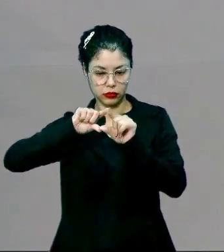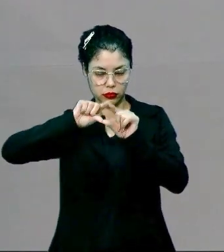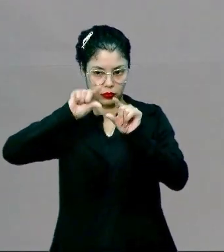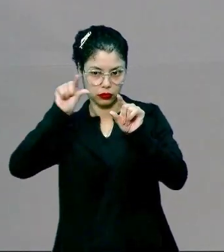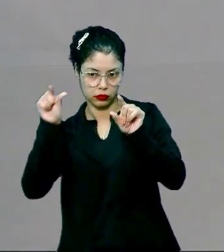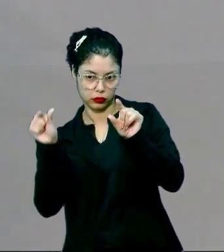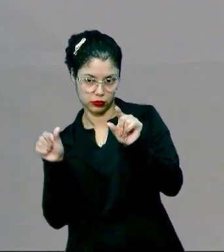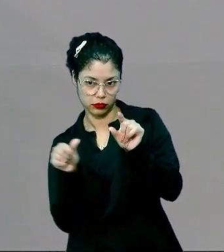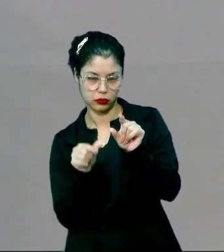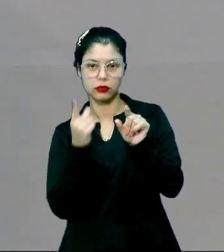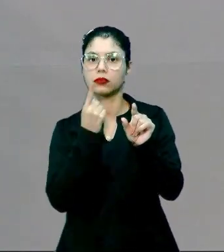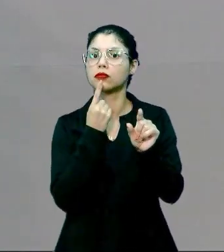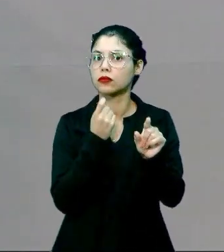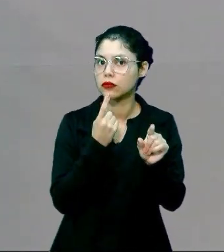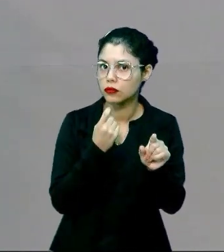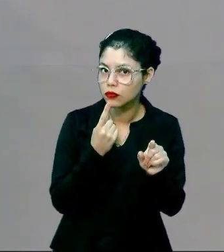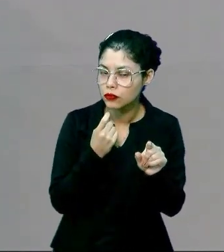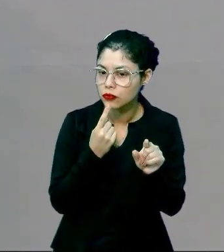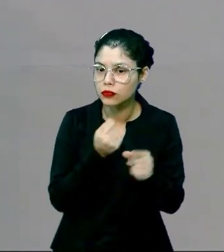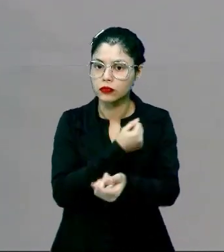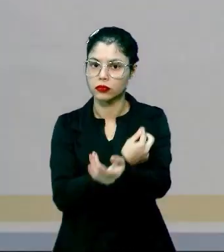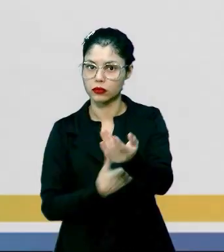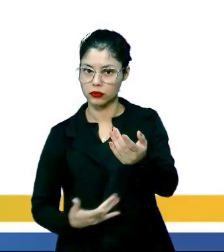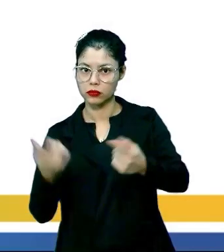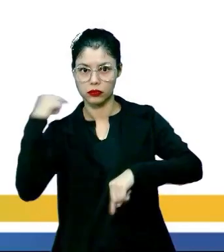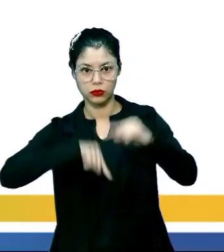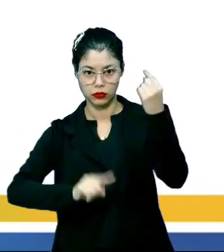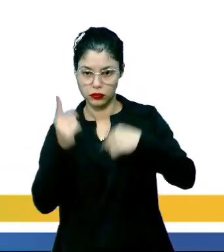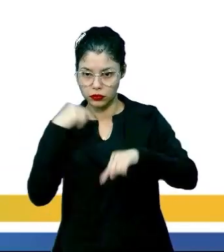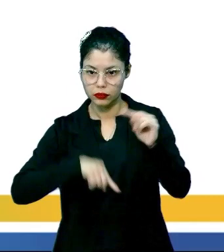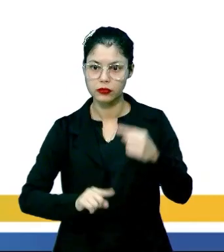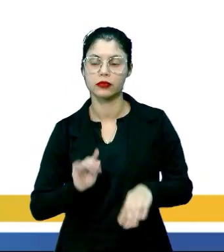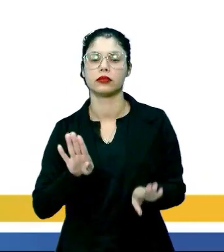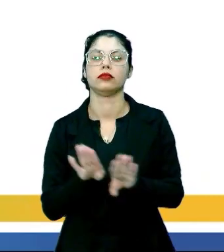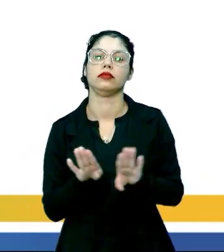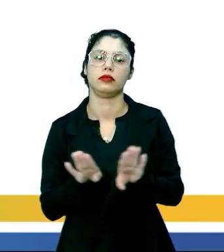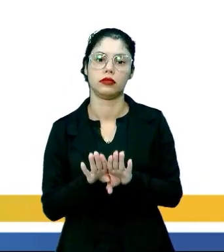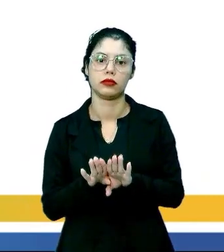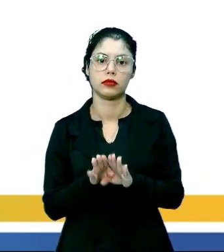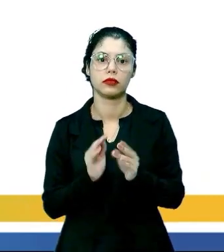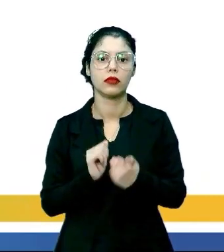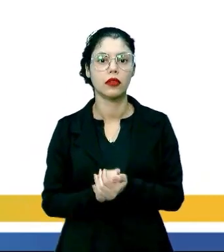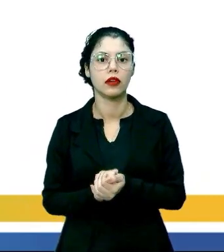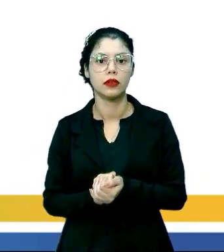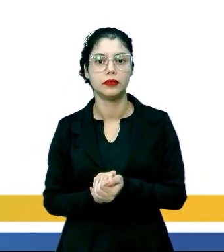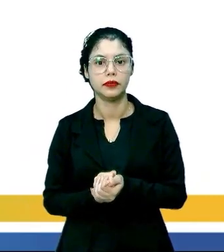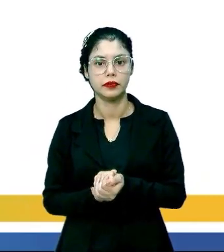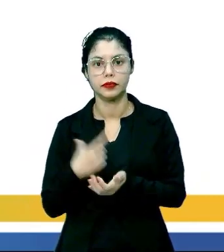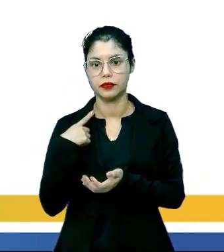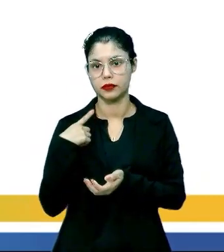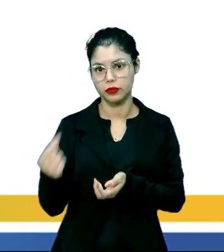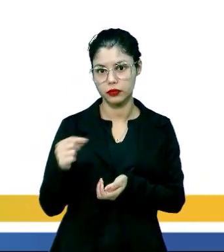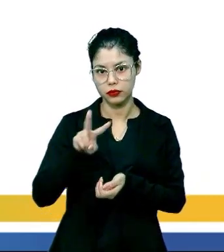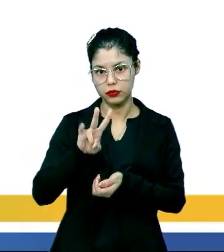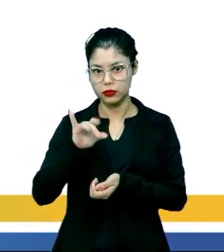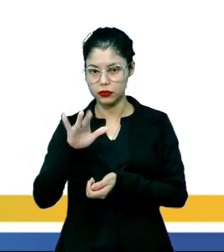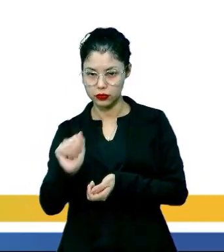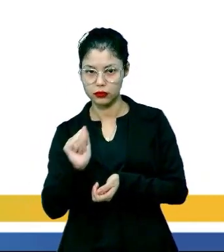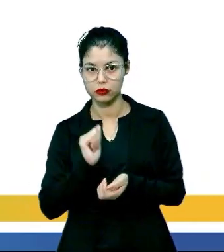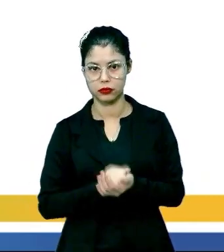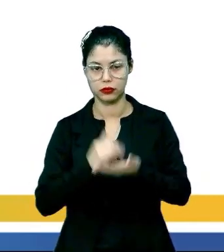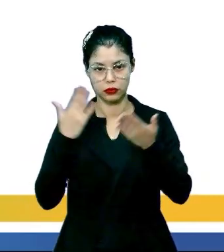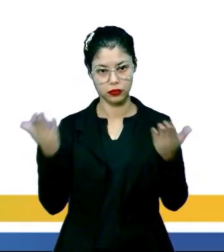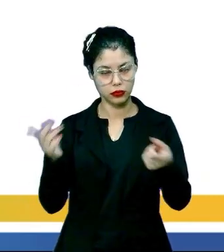onde entra o sangue, lembra da nossa aula de circulação? Entra o sangue e na veia sai,